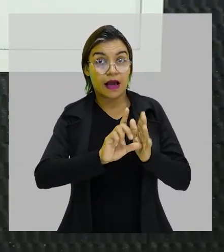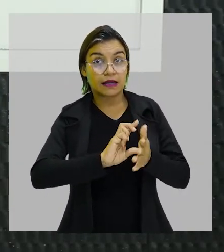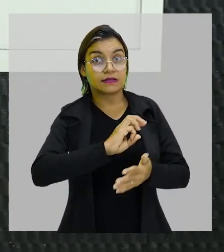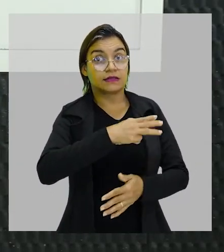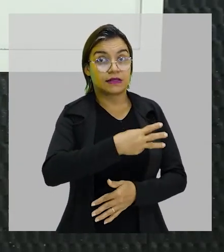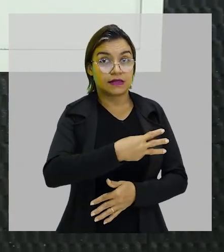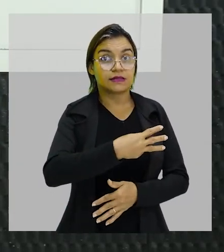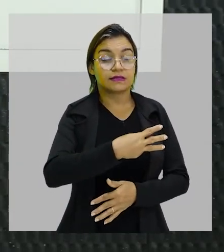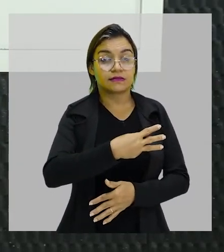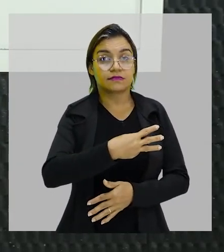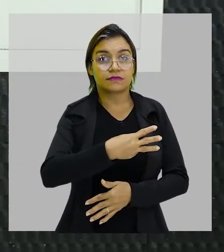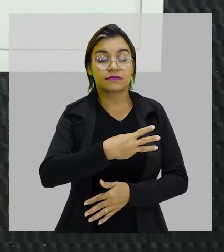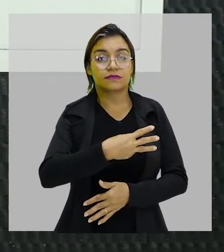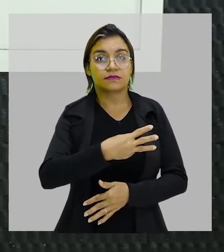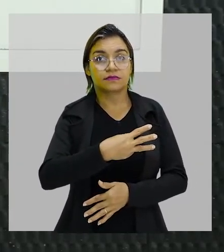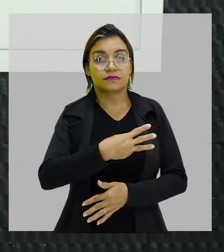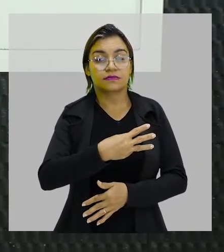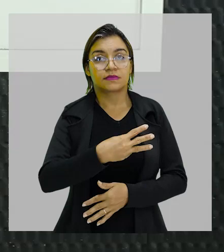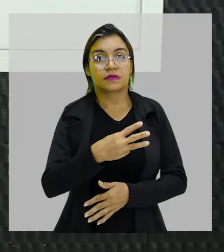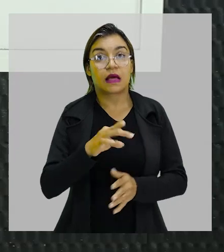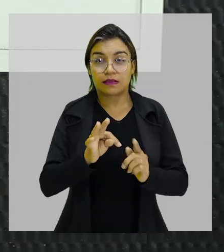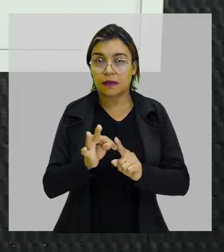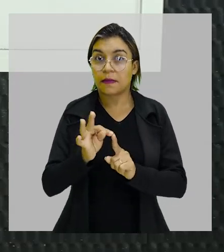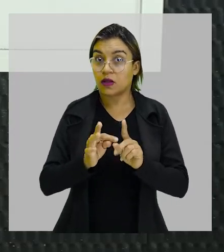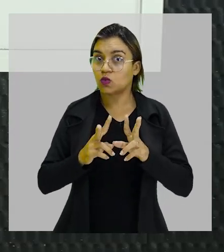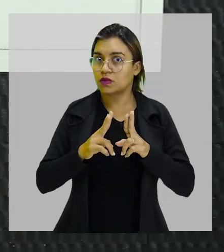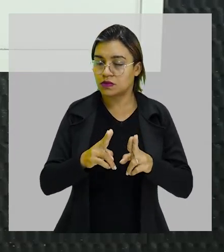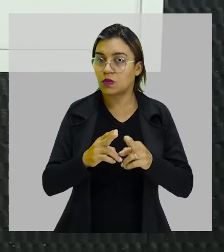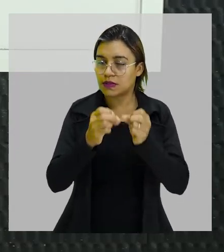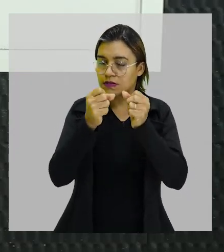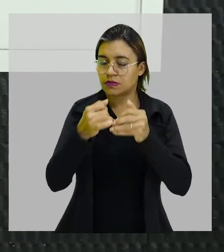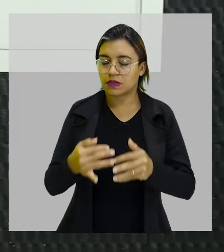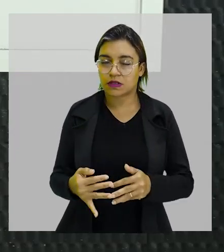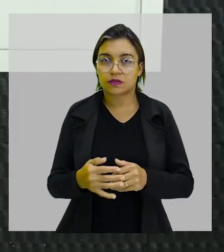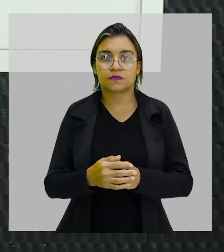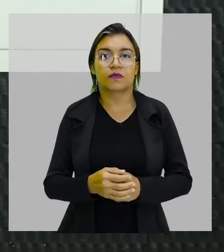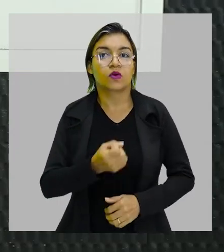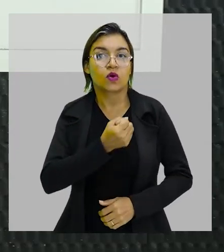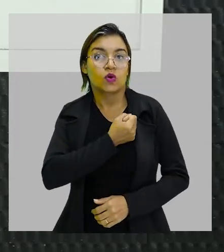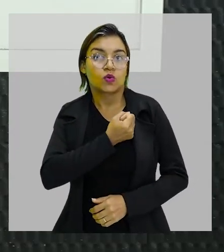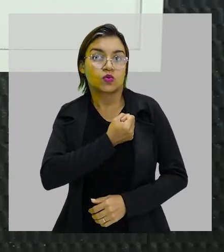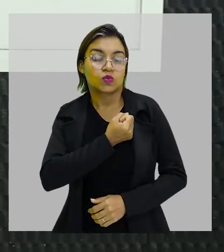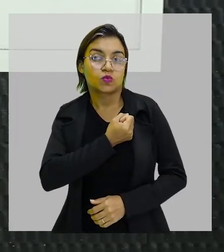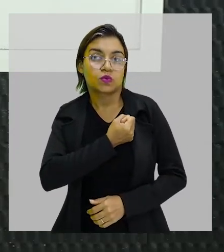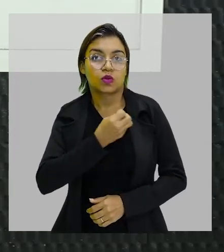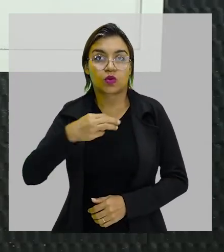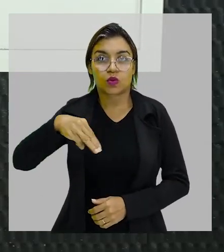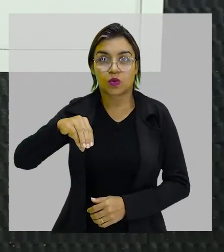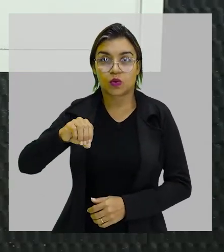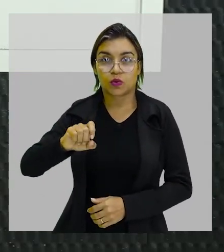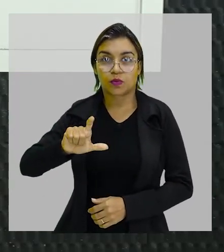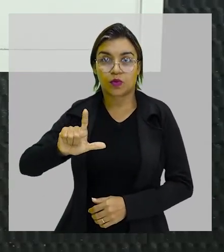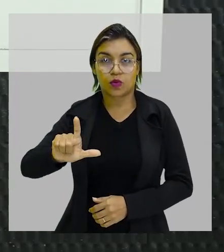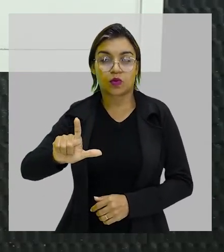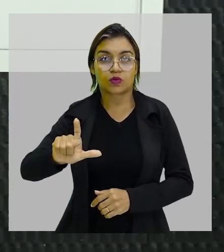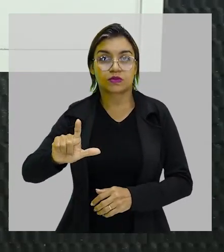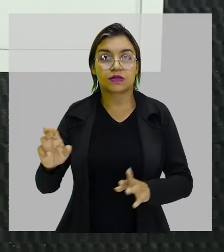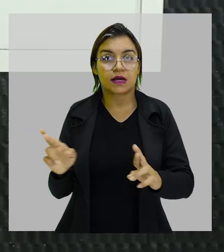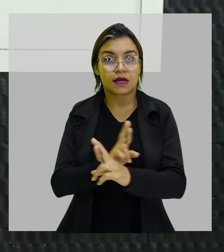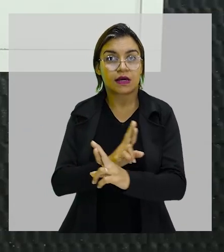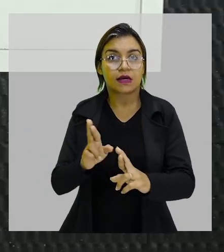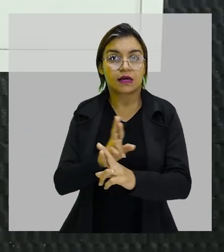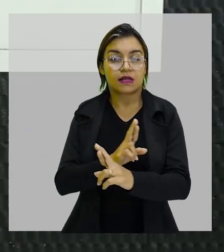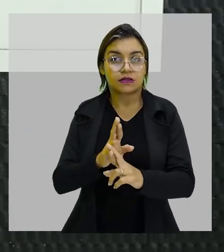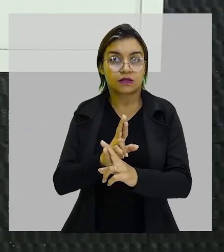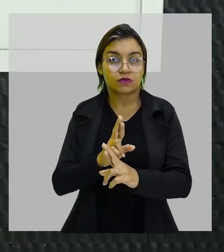estamos falando de temperaturas iguais, tá ok? O número de mols, né, final e inicial tem a relação